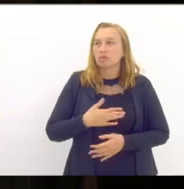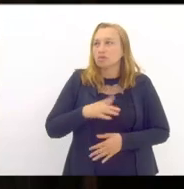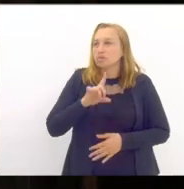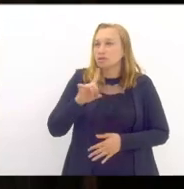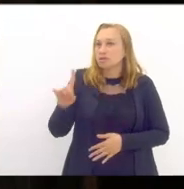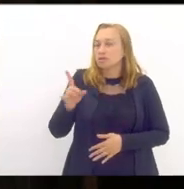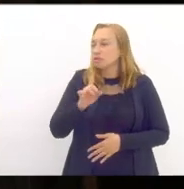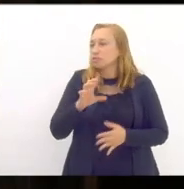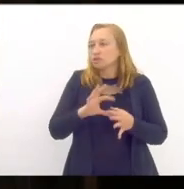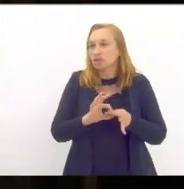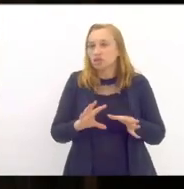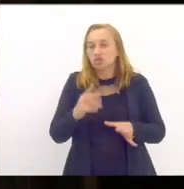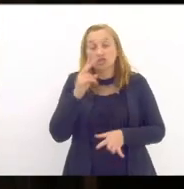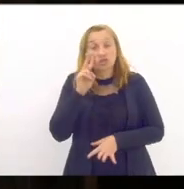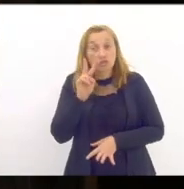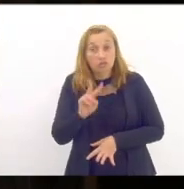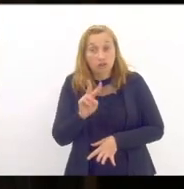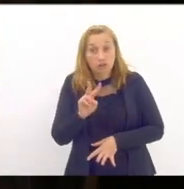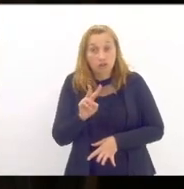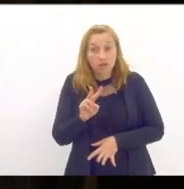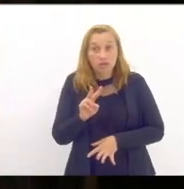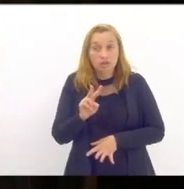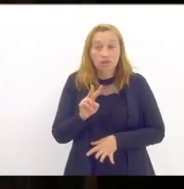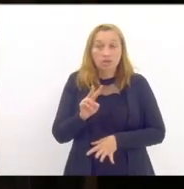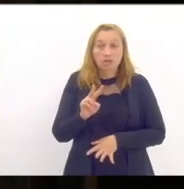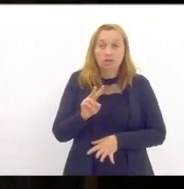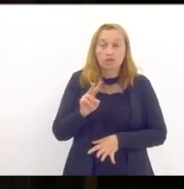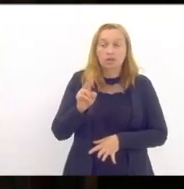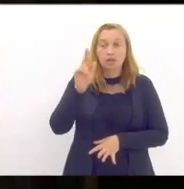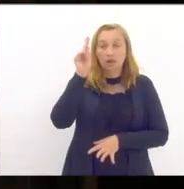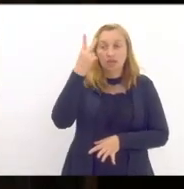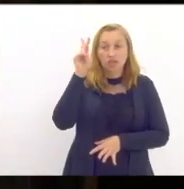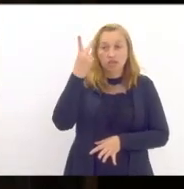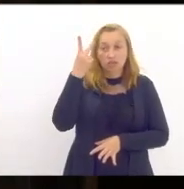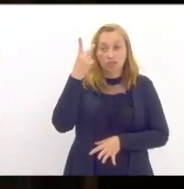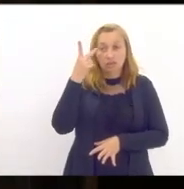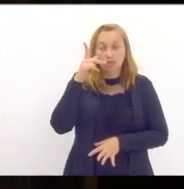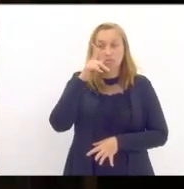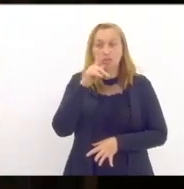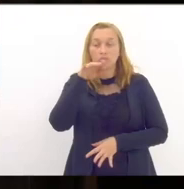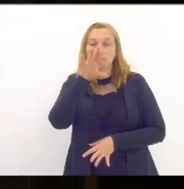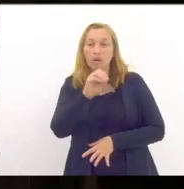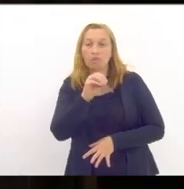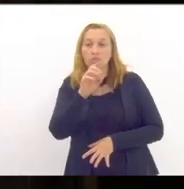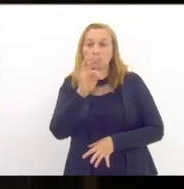não deixem de assistir o documentário do Paulo Gustavo, do Prime Video.